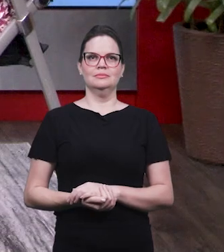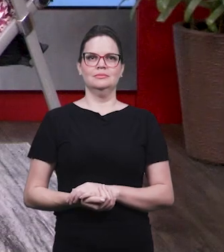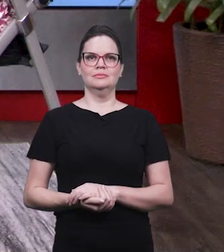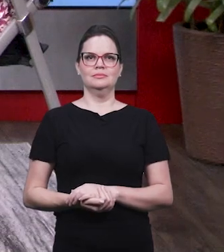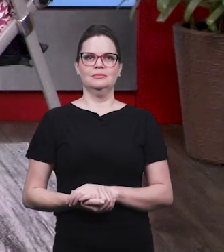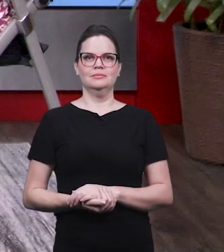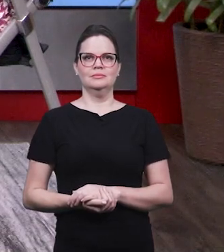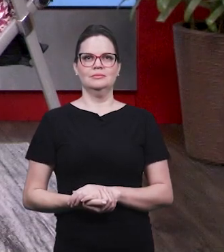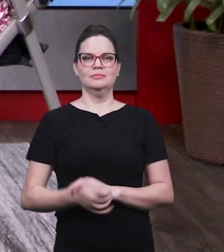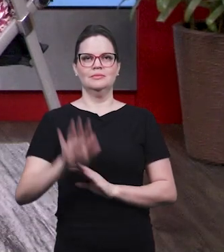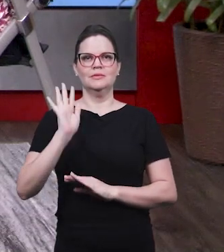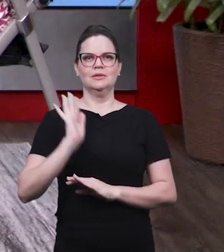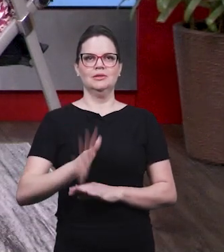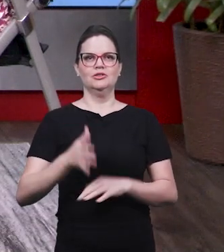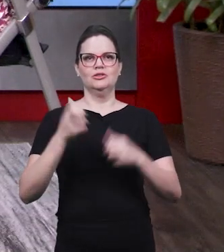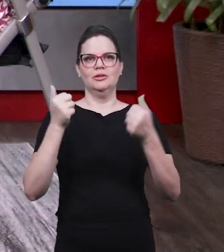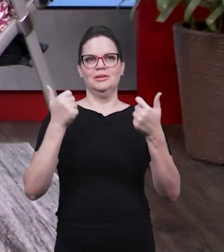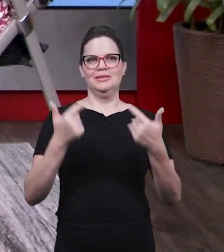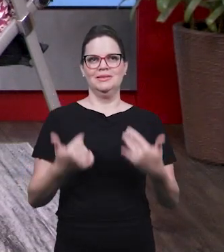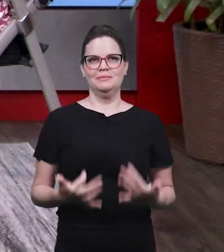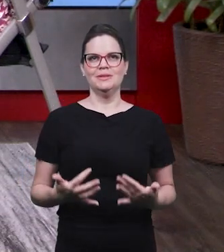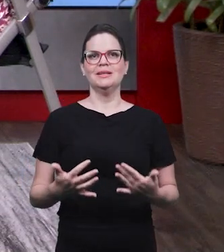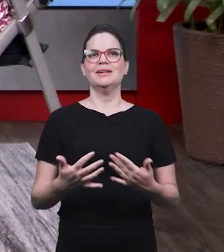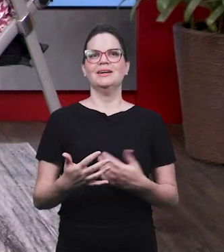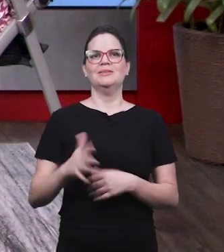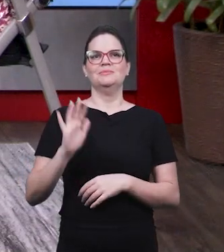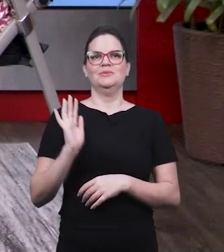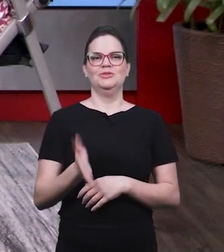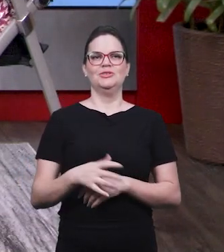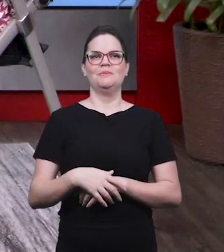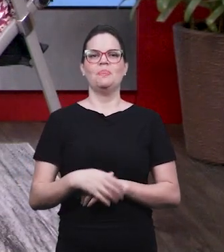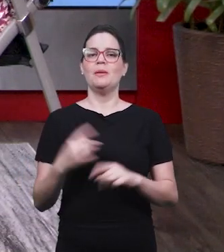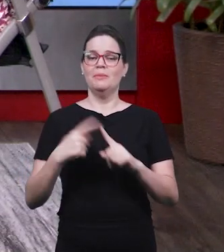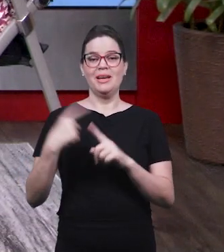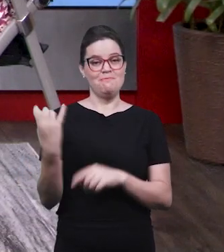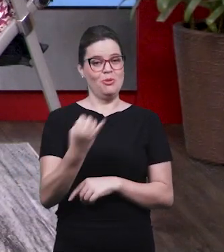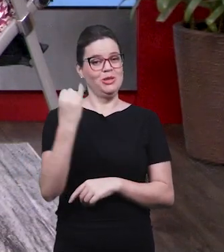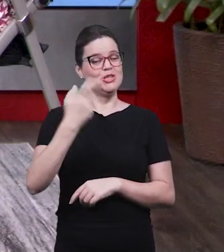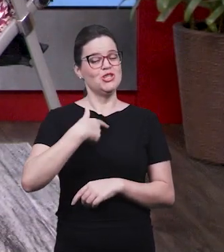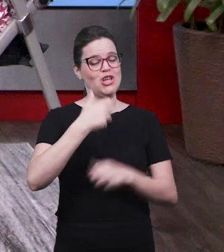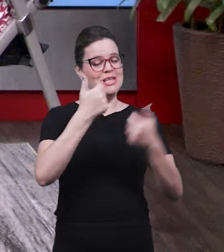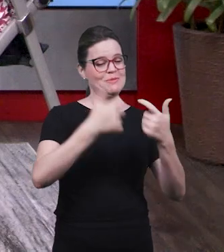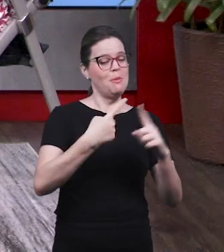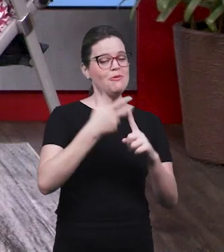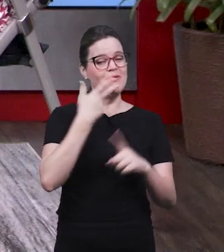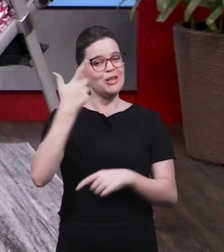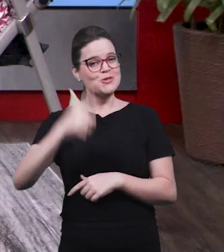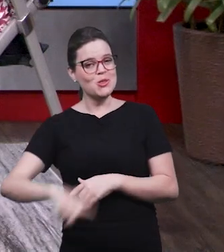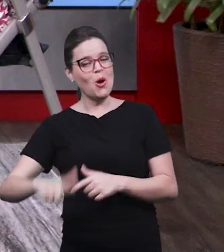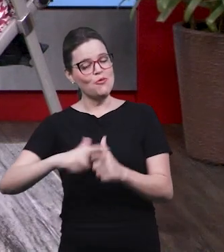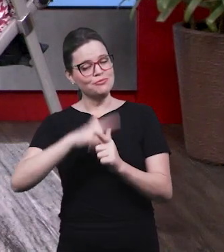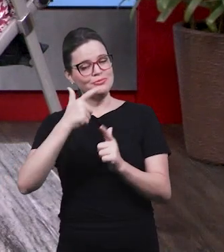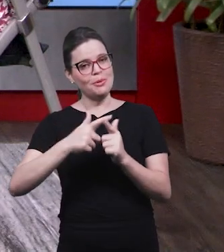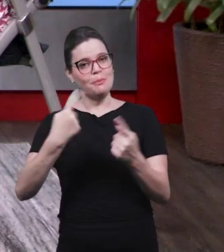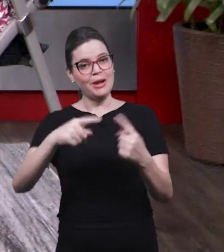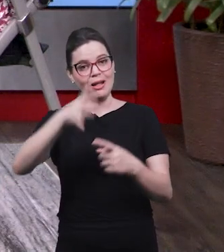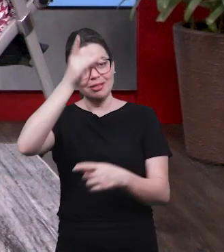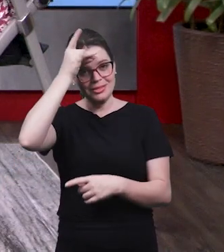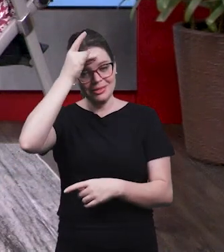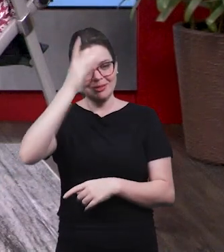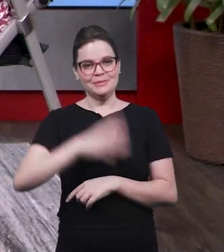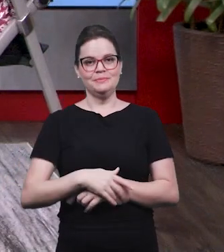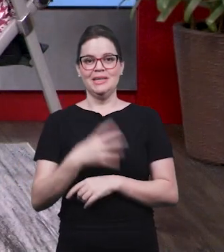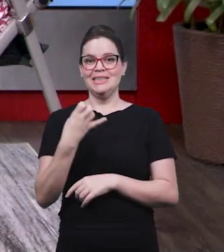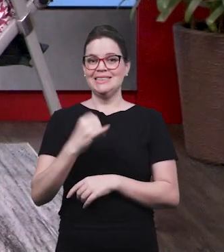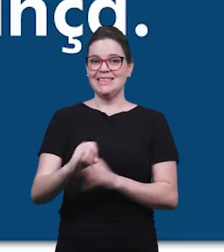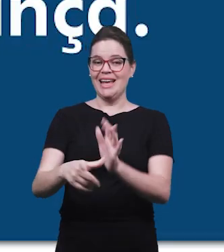Importante, né? Como já falamos, a gente repetiu algumas vezes, mas é porque é tão importante, É importante que os irmãos guardem isso. Quanto